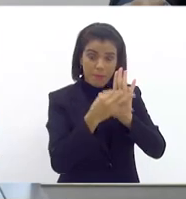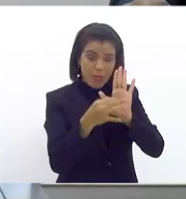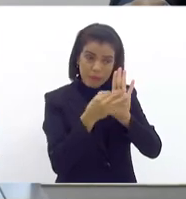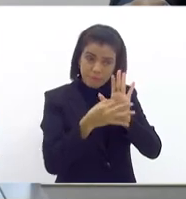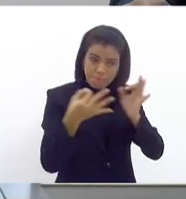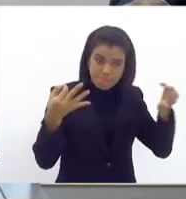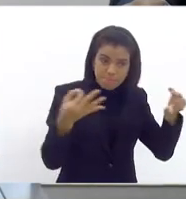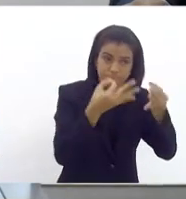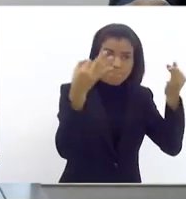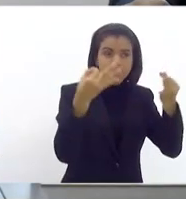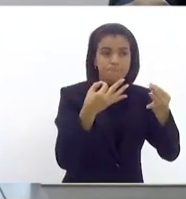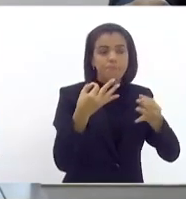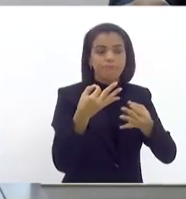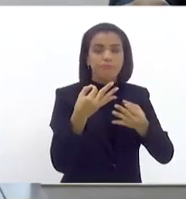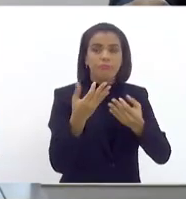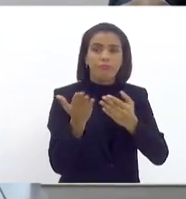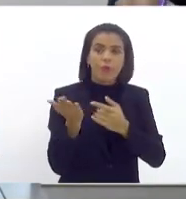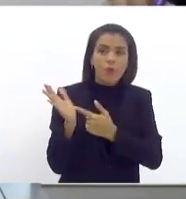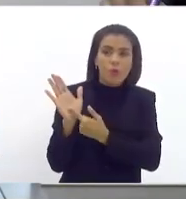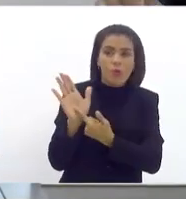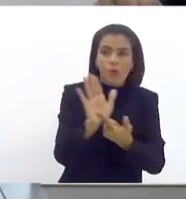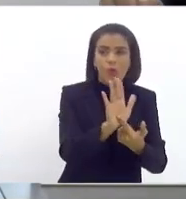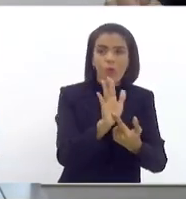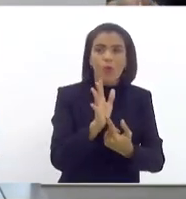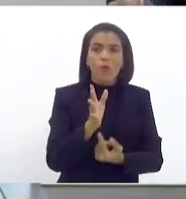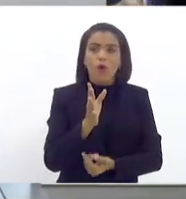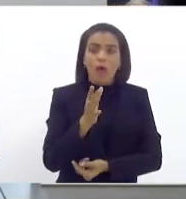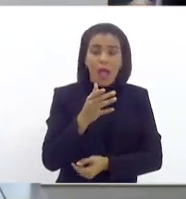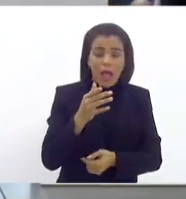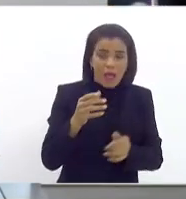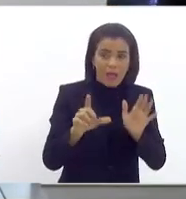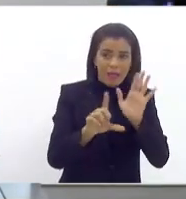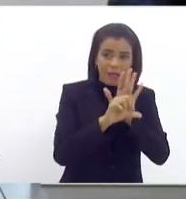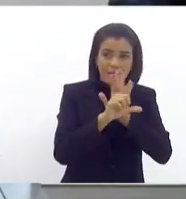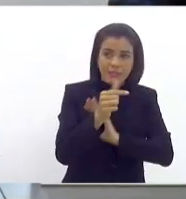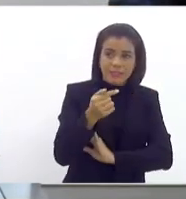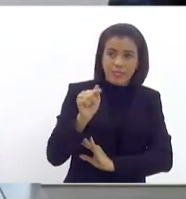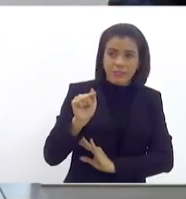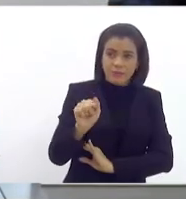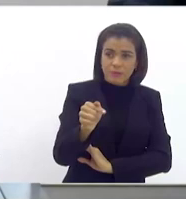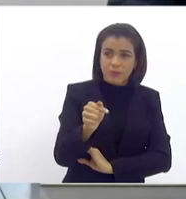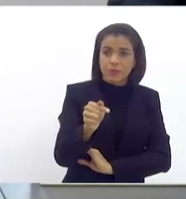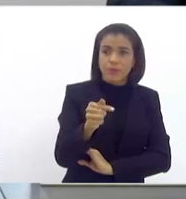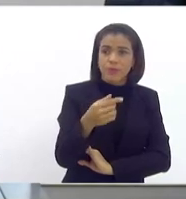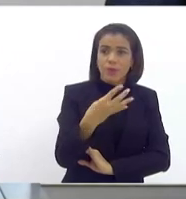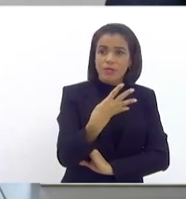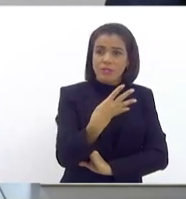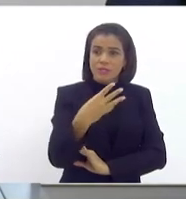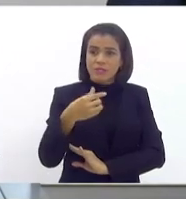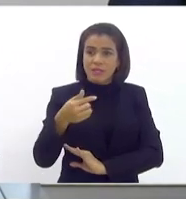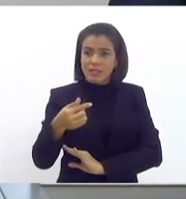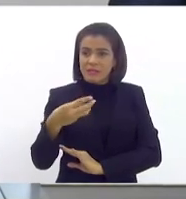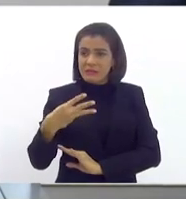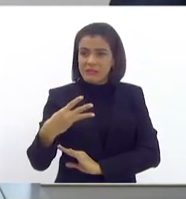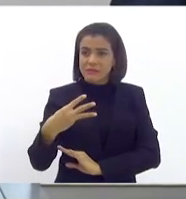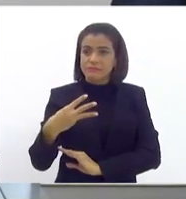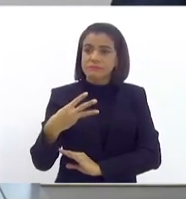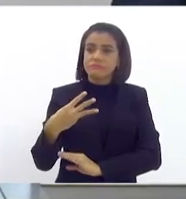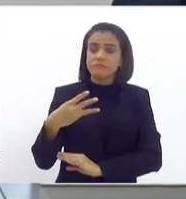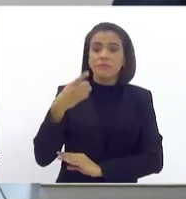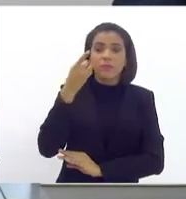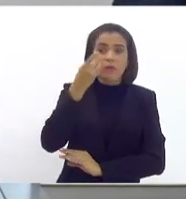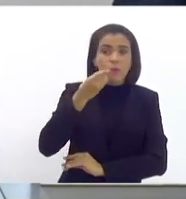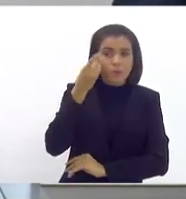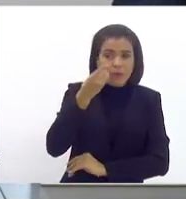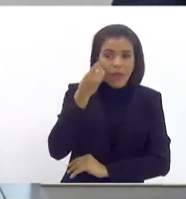acertado trazer à tona o conhecimento de todos a lei 7.883, o projeto por ele apresentado pela deputada Índia tem